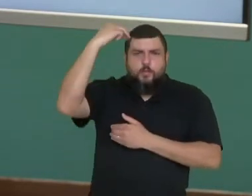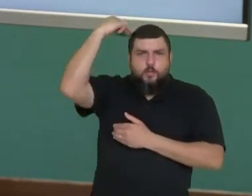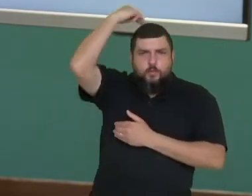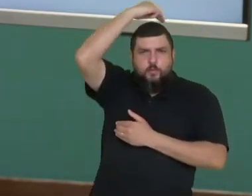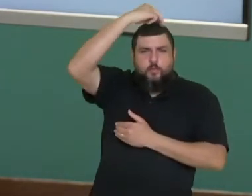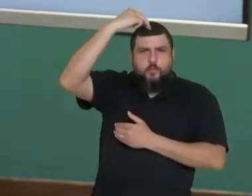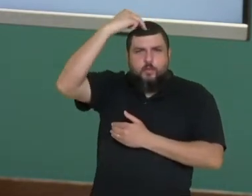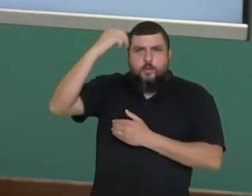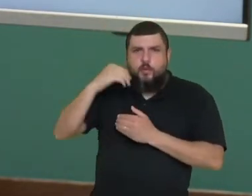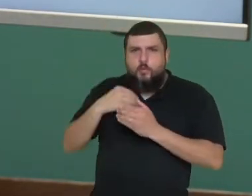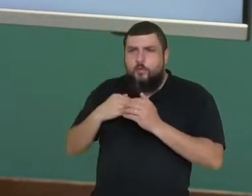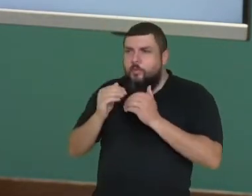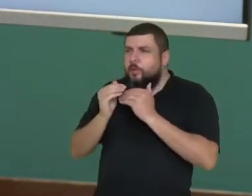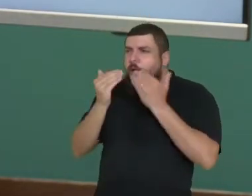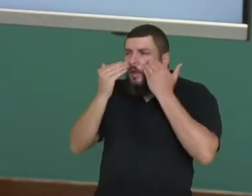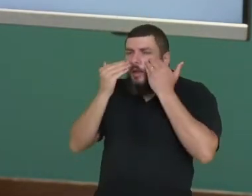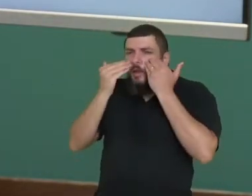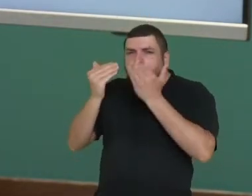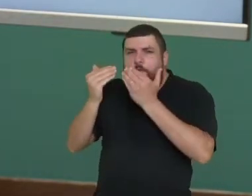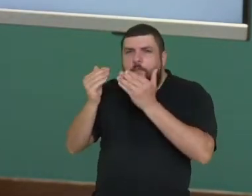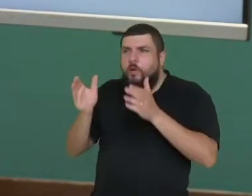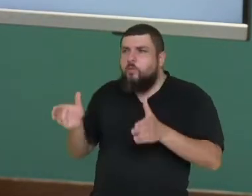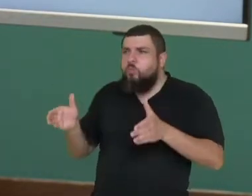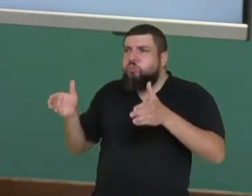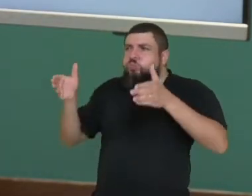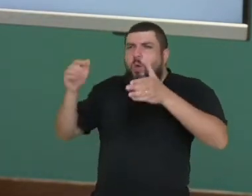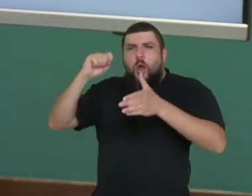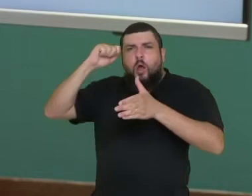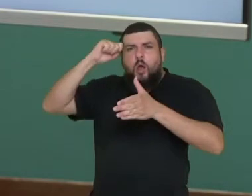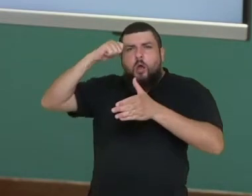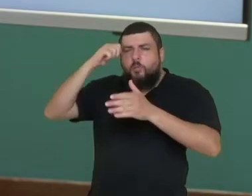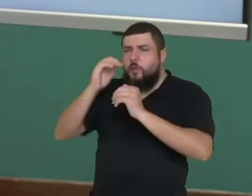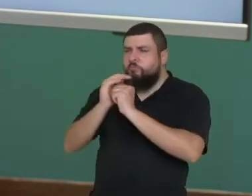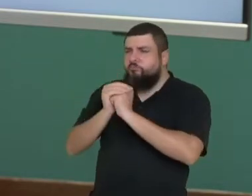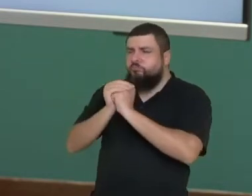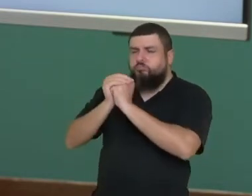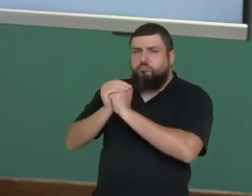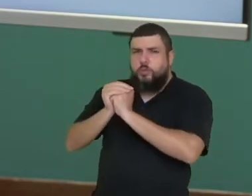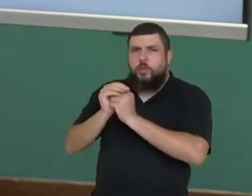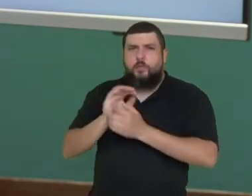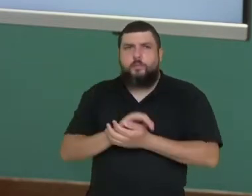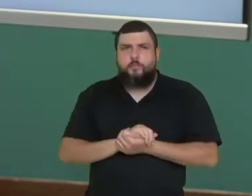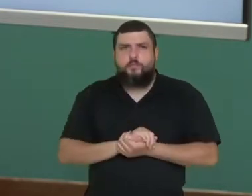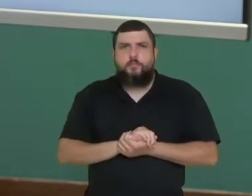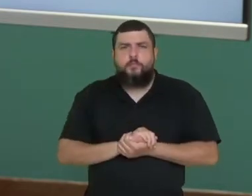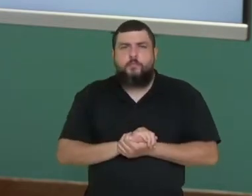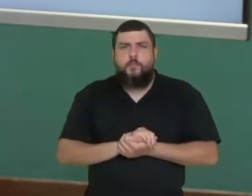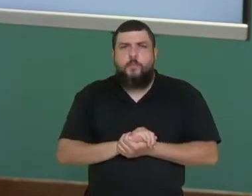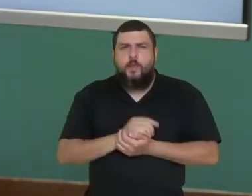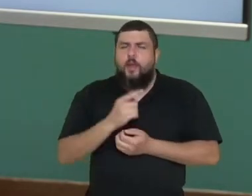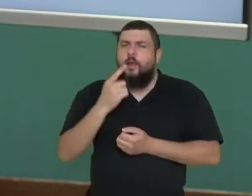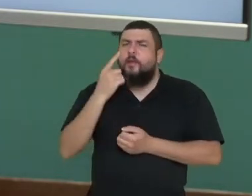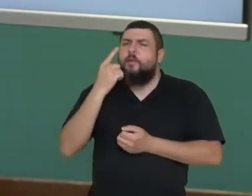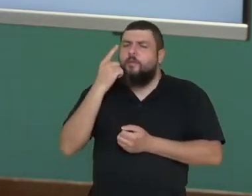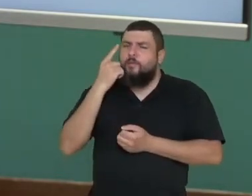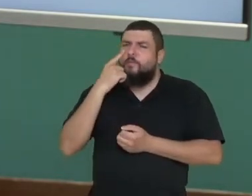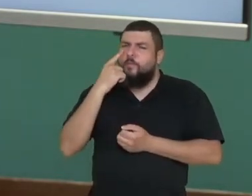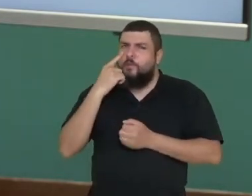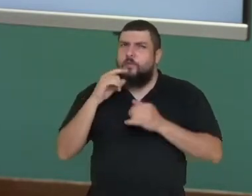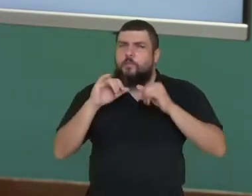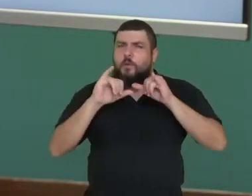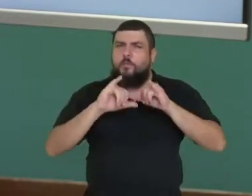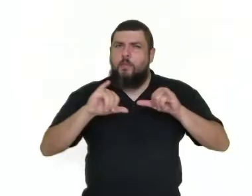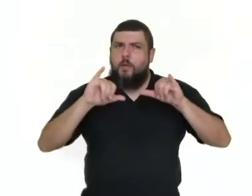de 1595. Observe agora essa notícia da atualidade.